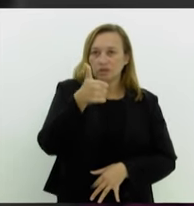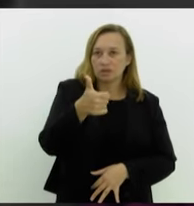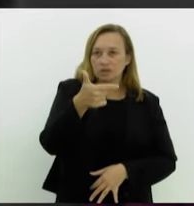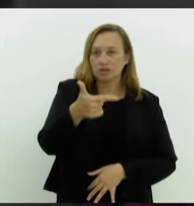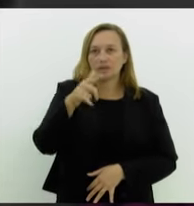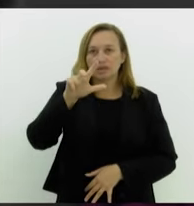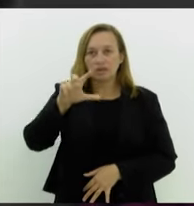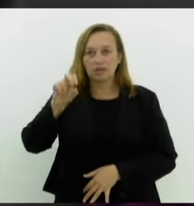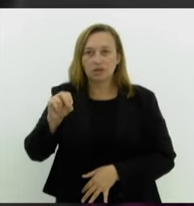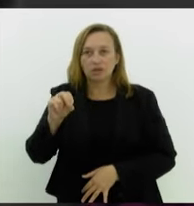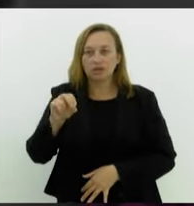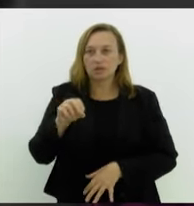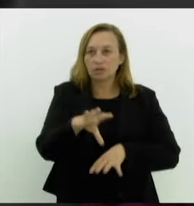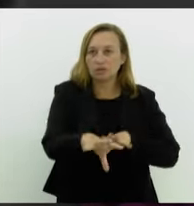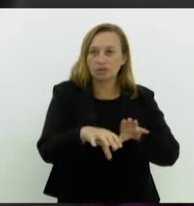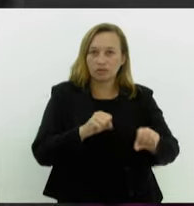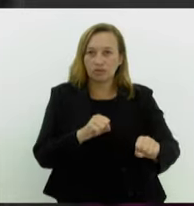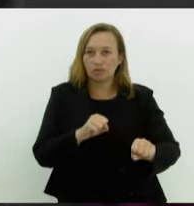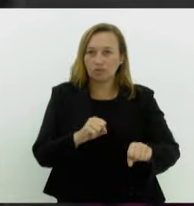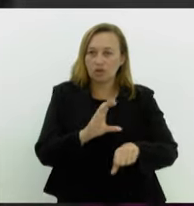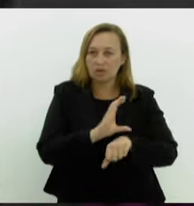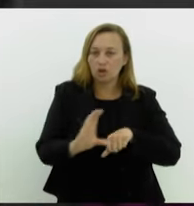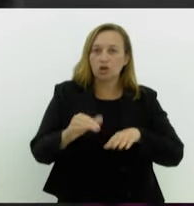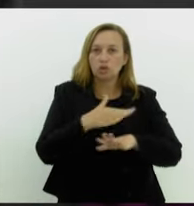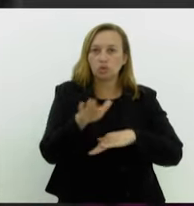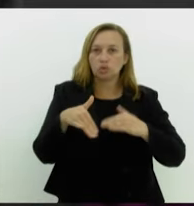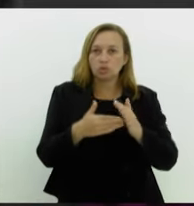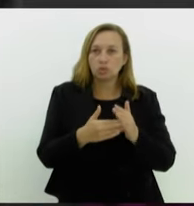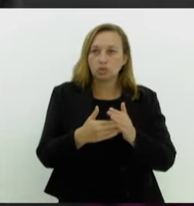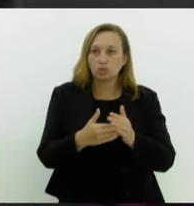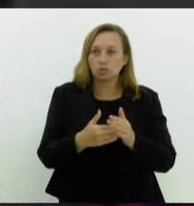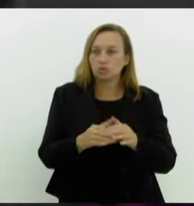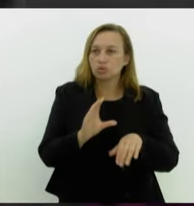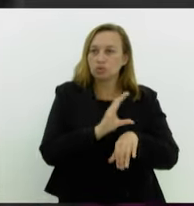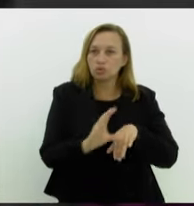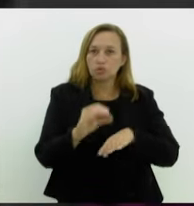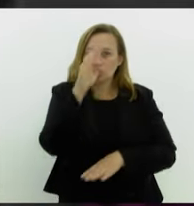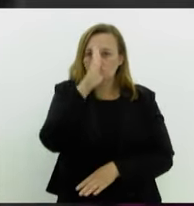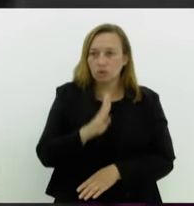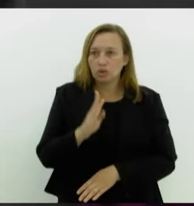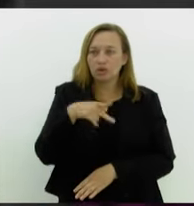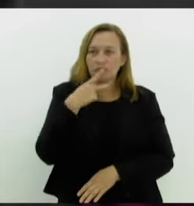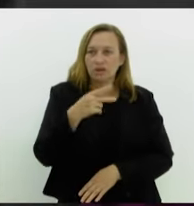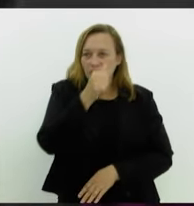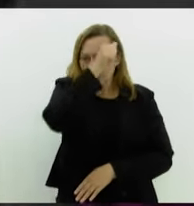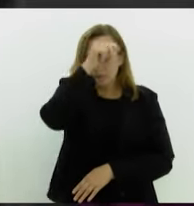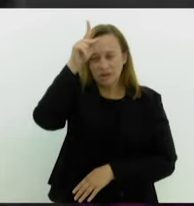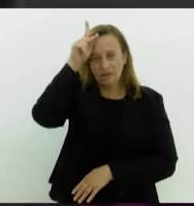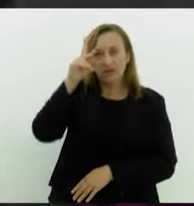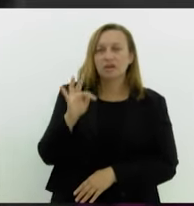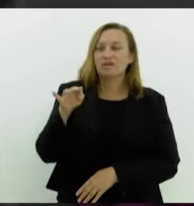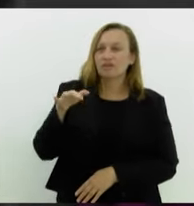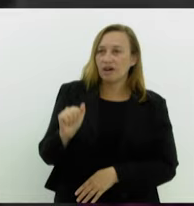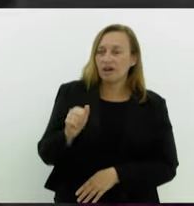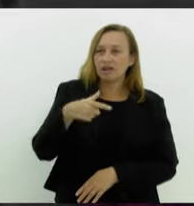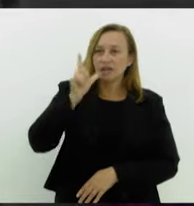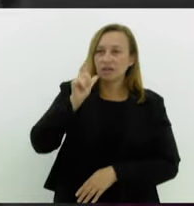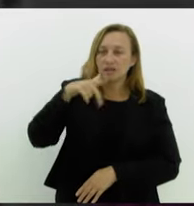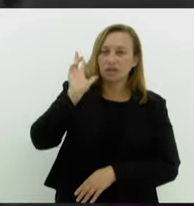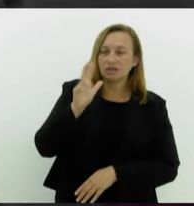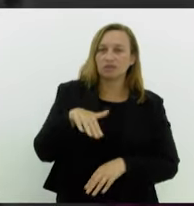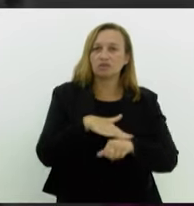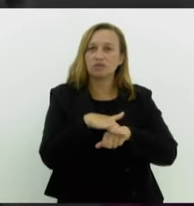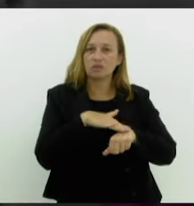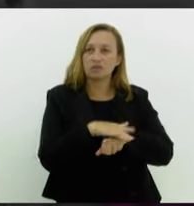cursos de formações e todos esses cursos são gratuitos eu falava isso com a minha prefeita Fátima ontem ou anteontem que a gente estava